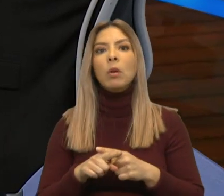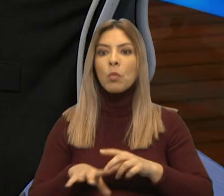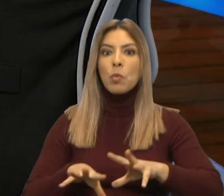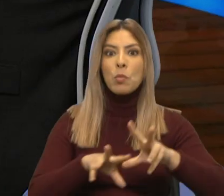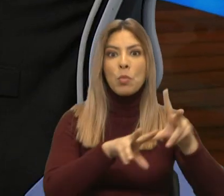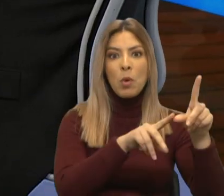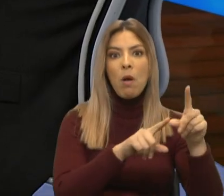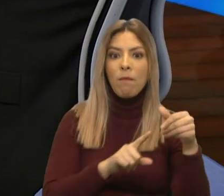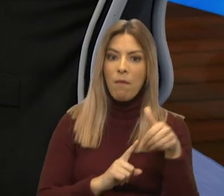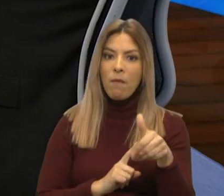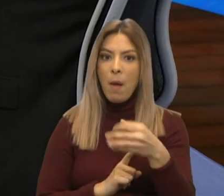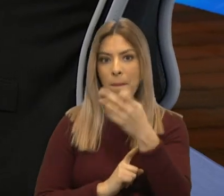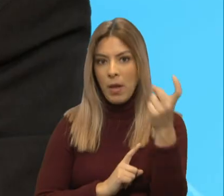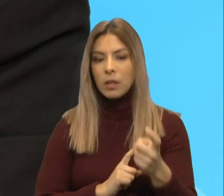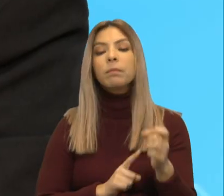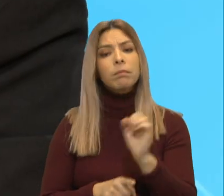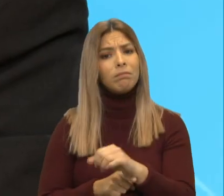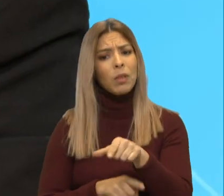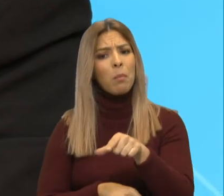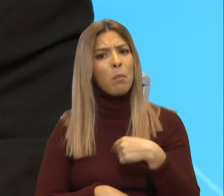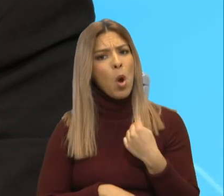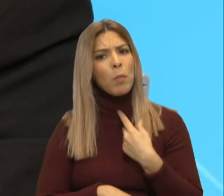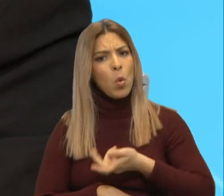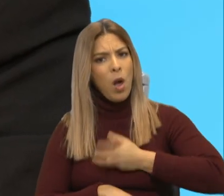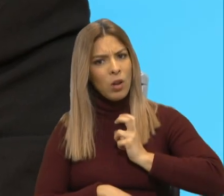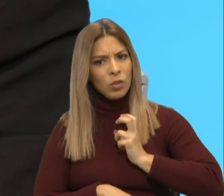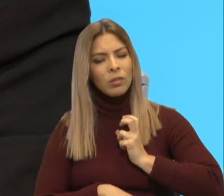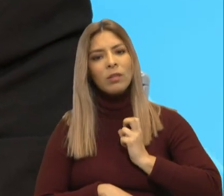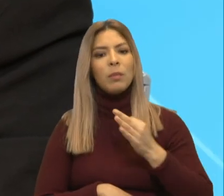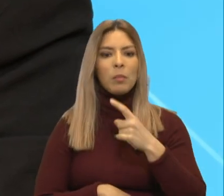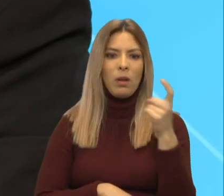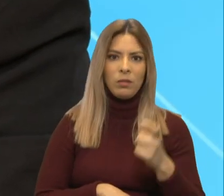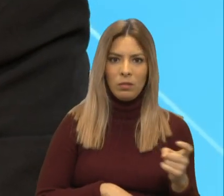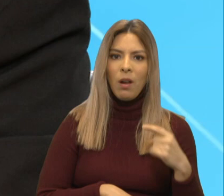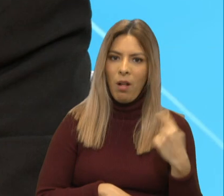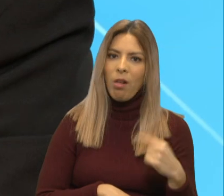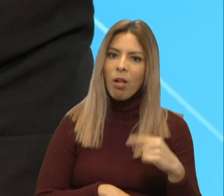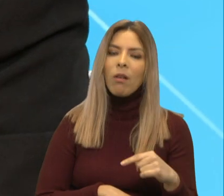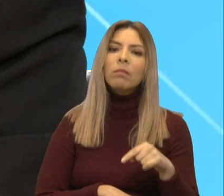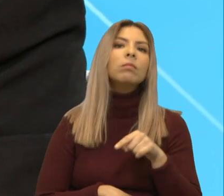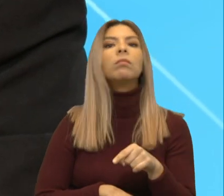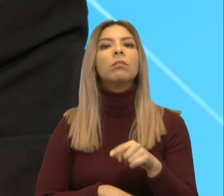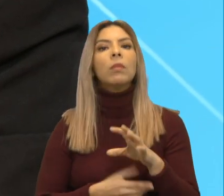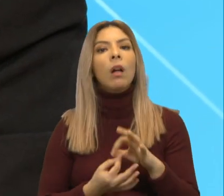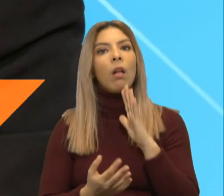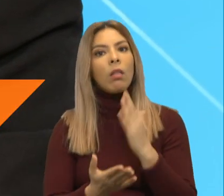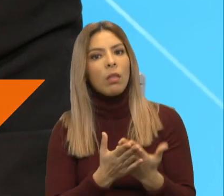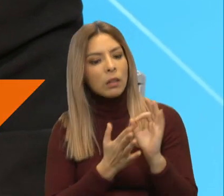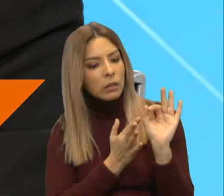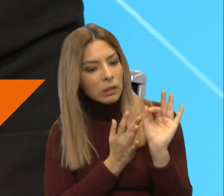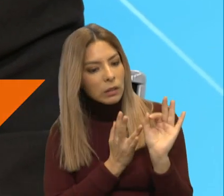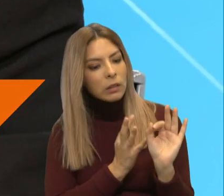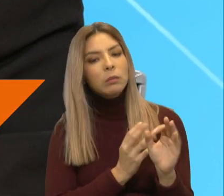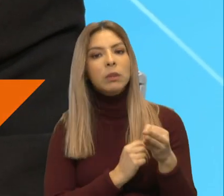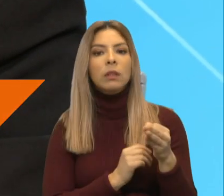necessidade da paz hoje. Eles tiveram a coragem de ser testemunhas da paz, é a coragem da paz que deve caracterizar a Igreja e não